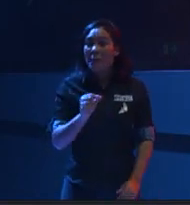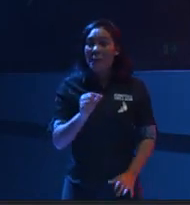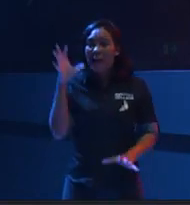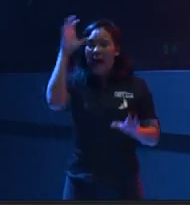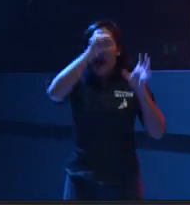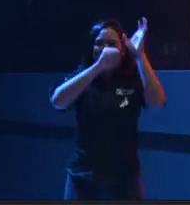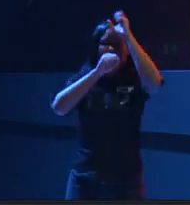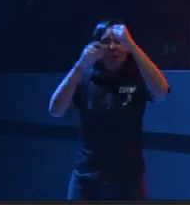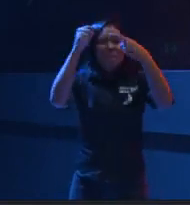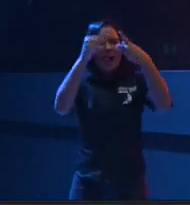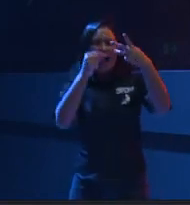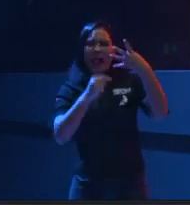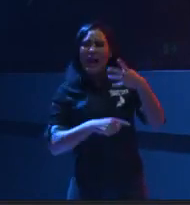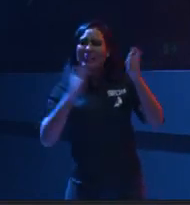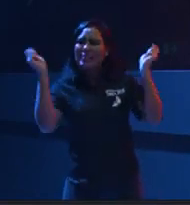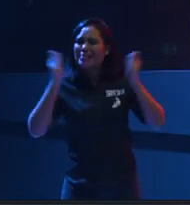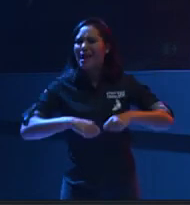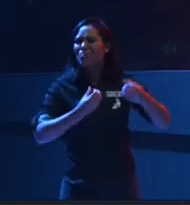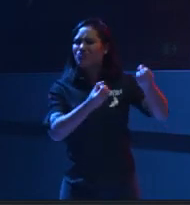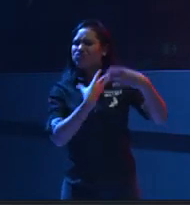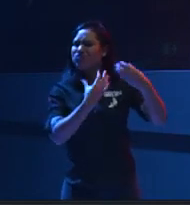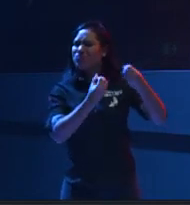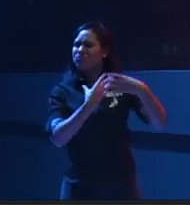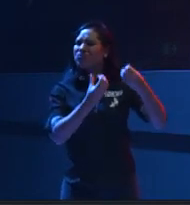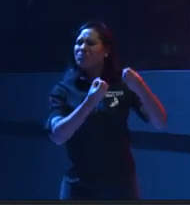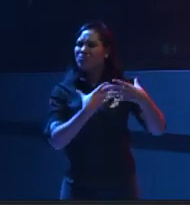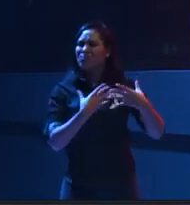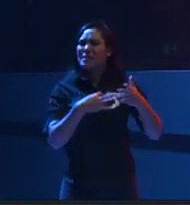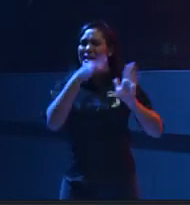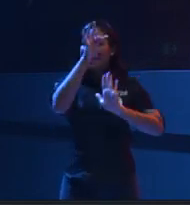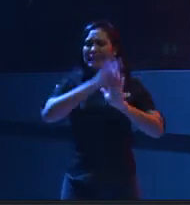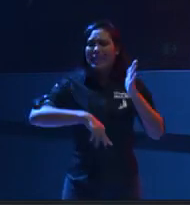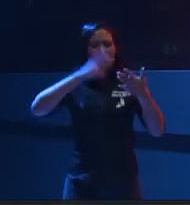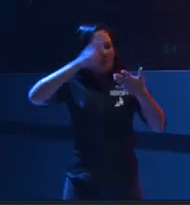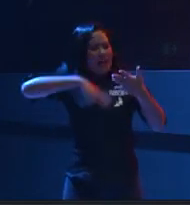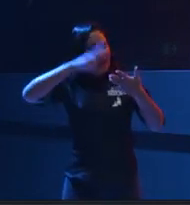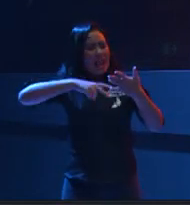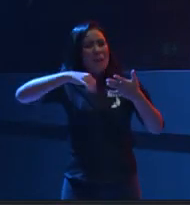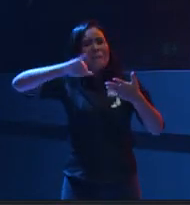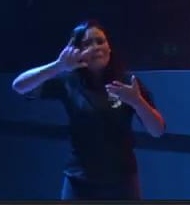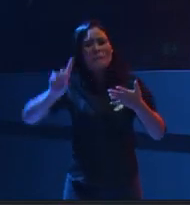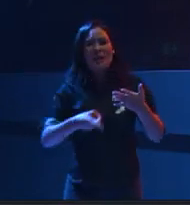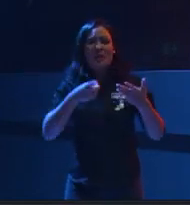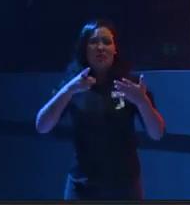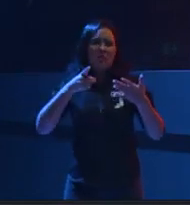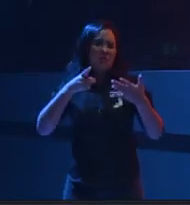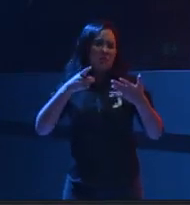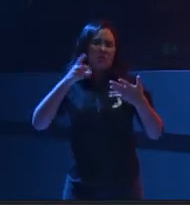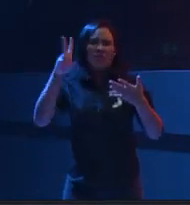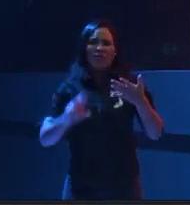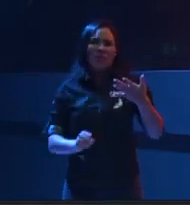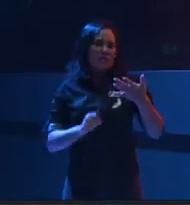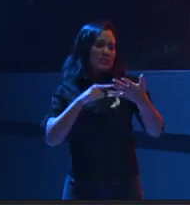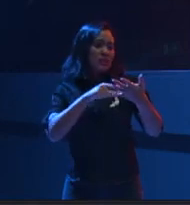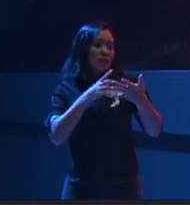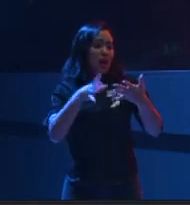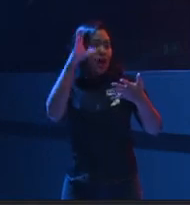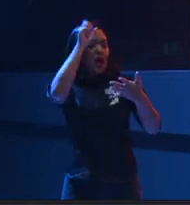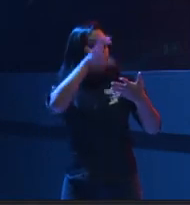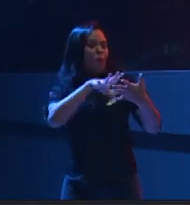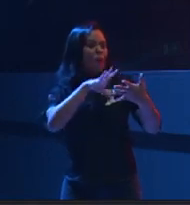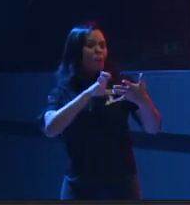ensinos que a gente lê esse texto mil vezes e aprendi mil coisas novas a cada leitura